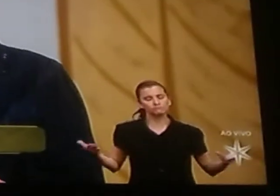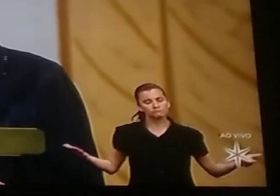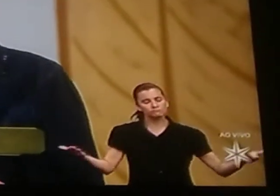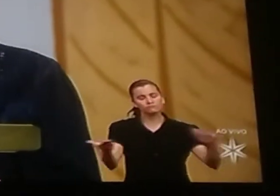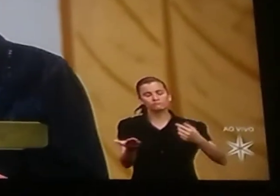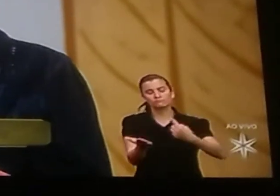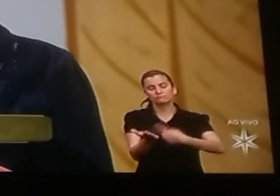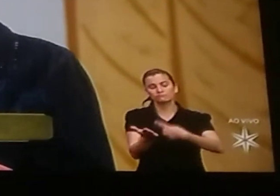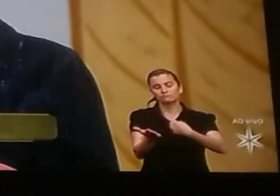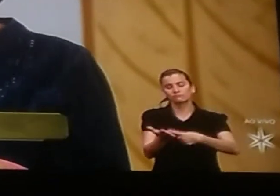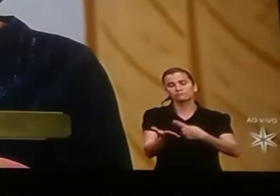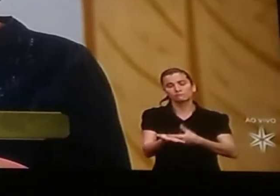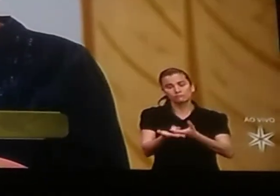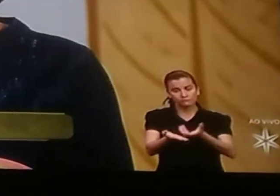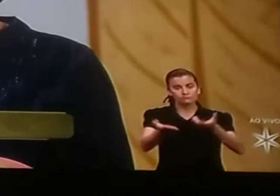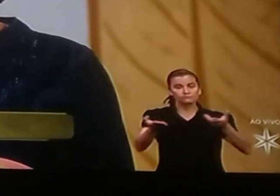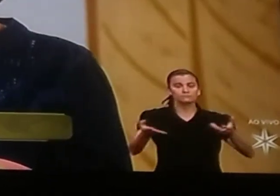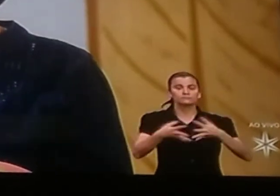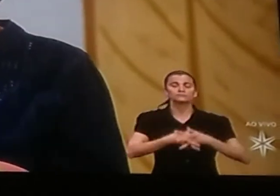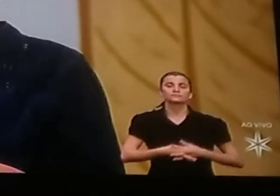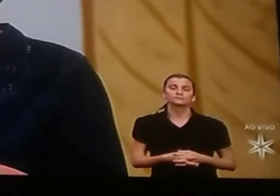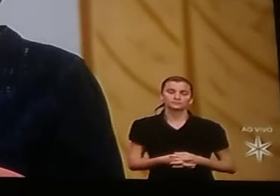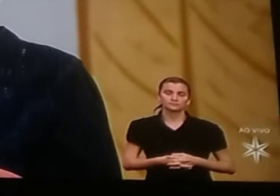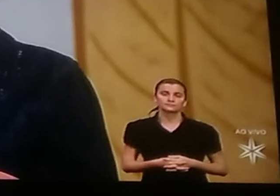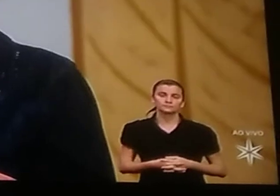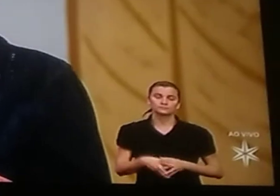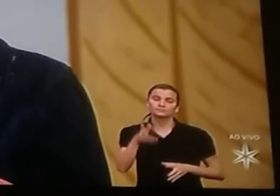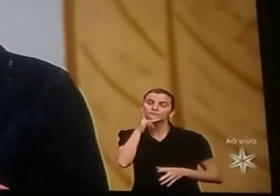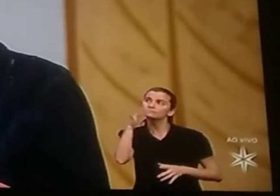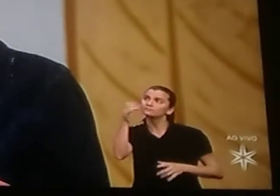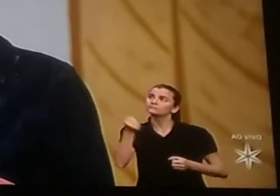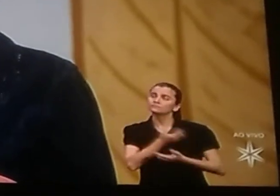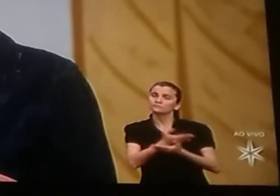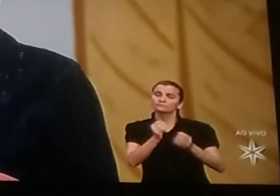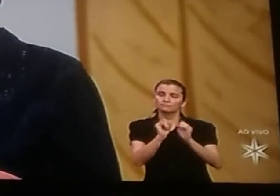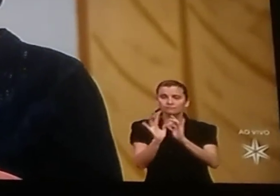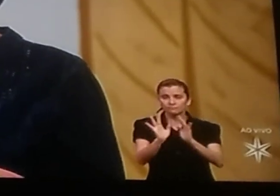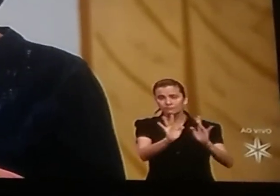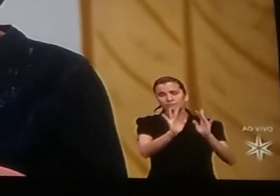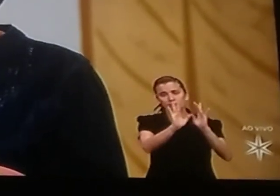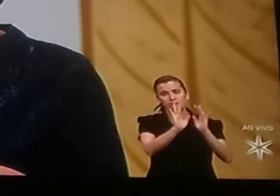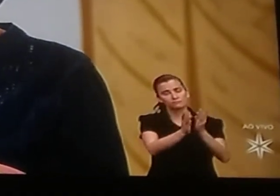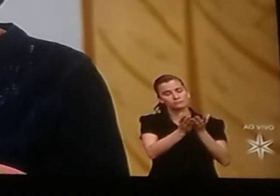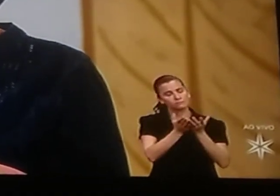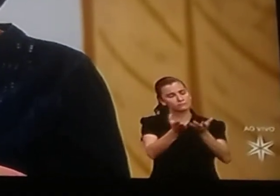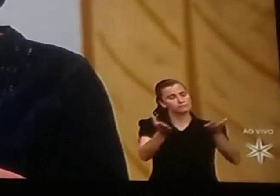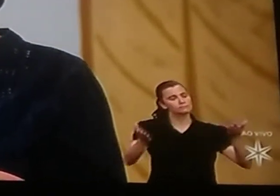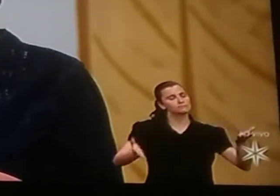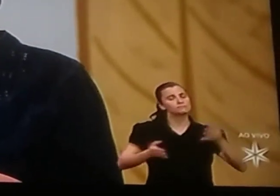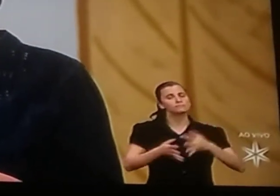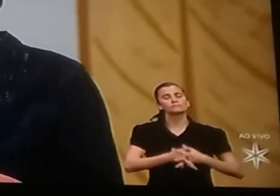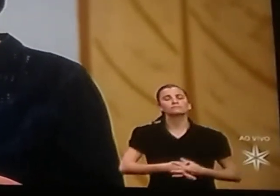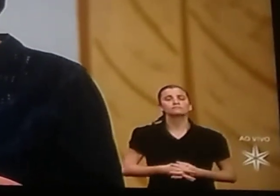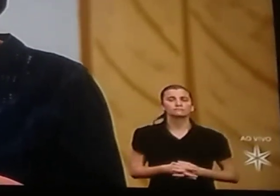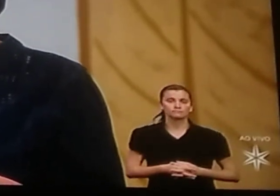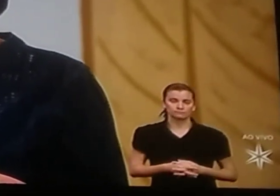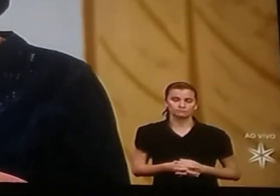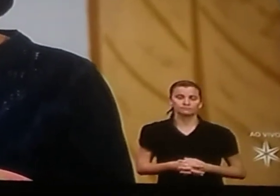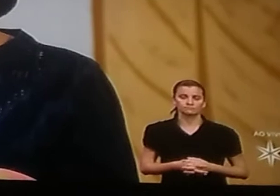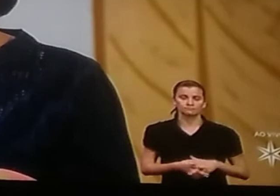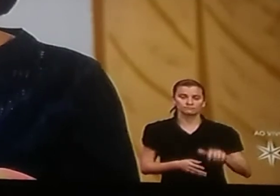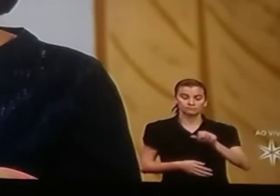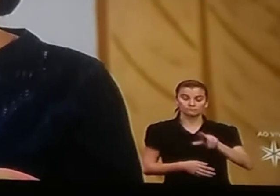Já não te chamarás Abrão, mas o teu nome será Abraão, porque farei de